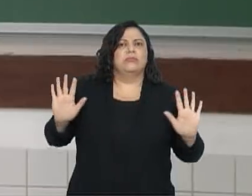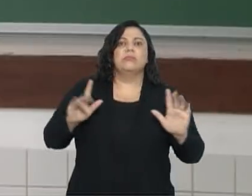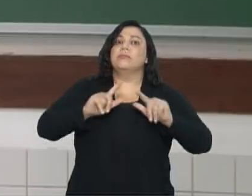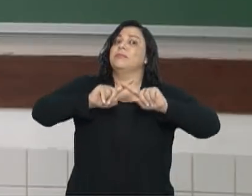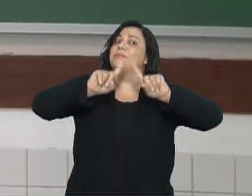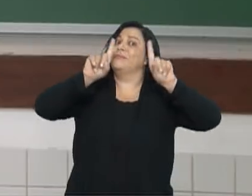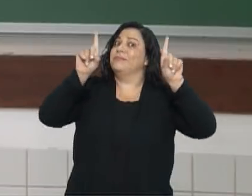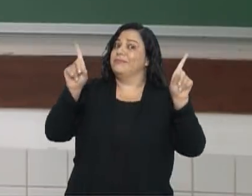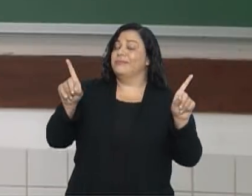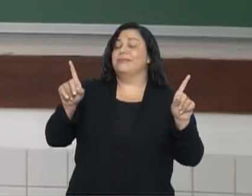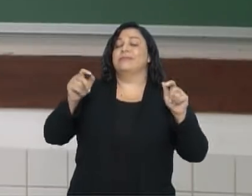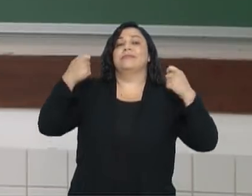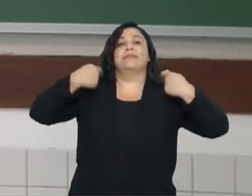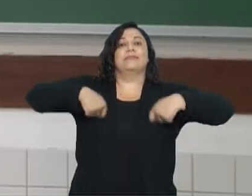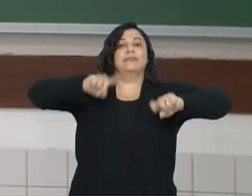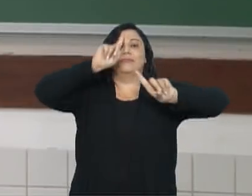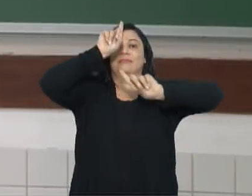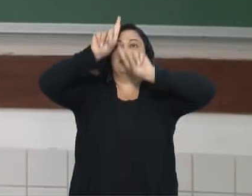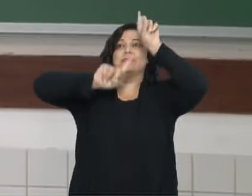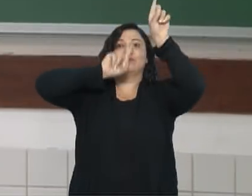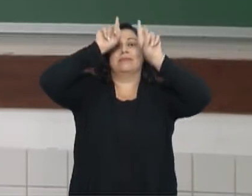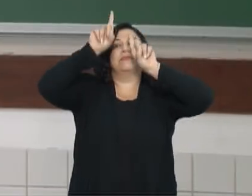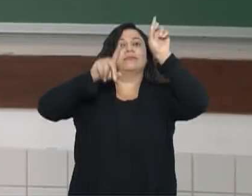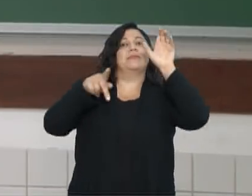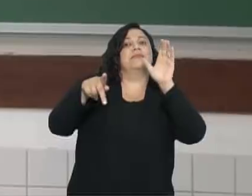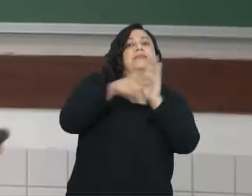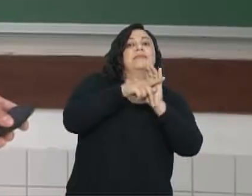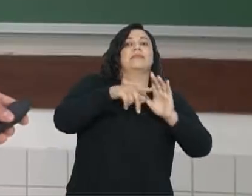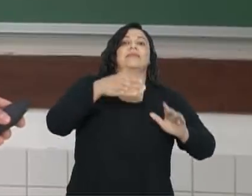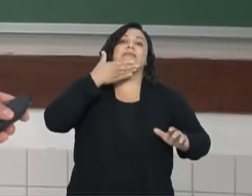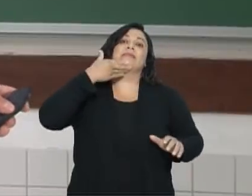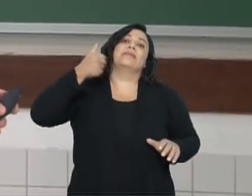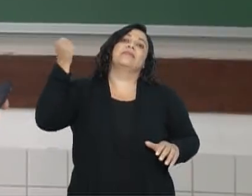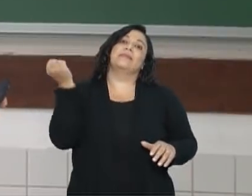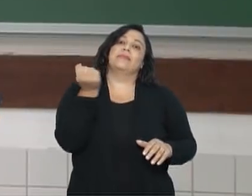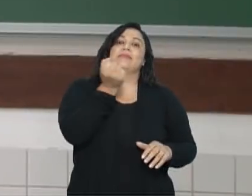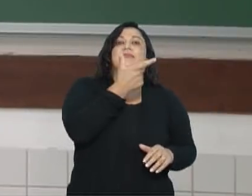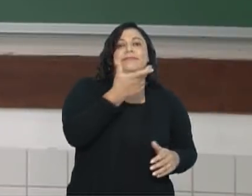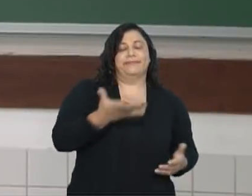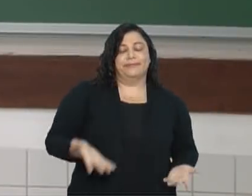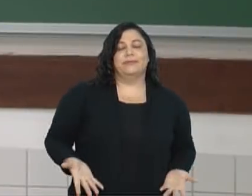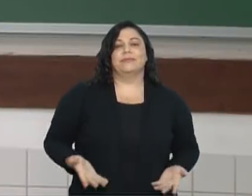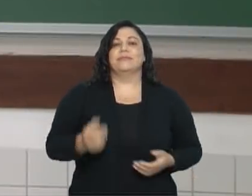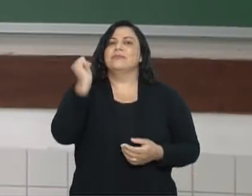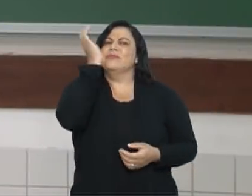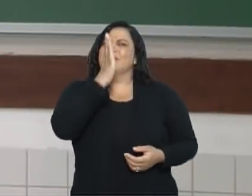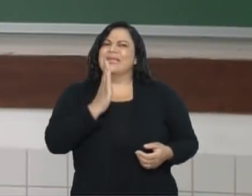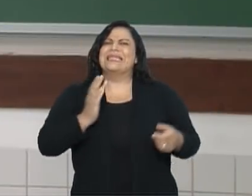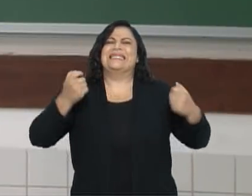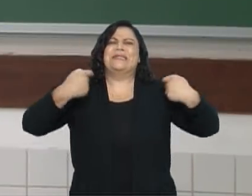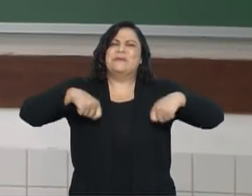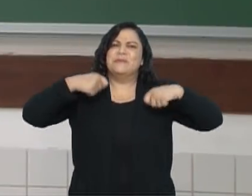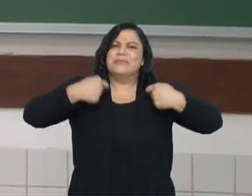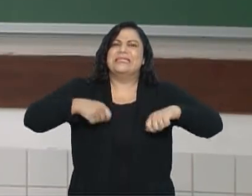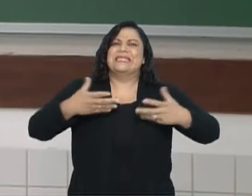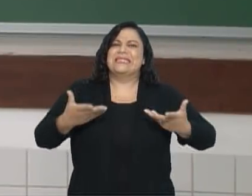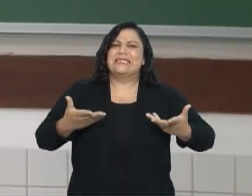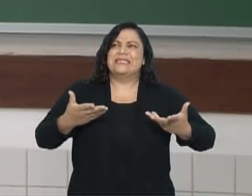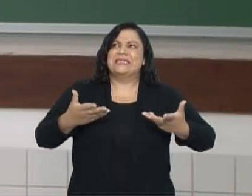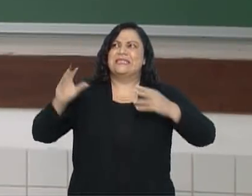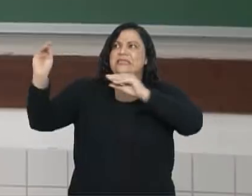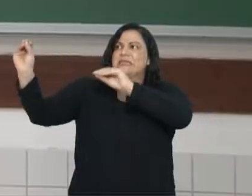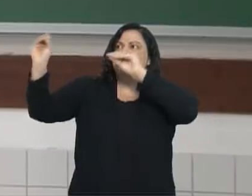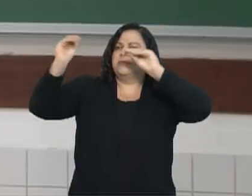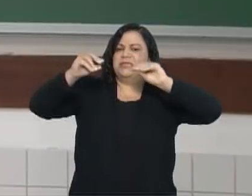mas nós temos que ter a nossa melhor que a deles. Pessoal, no Brasil, a gente precisa que uma empresa venha de fora para vender sanduíche. Isso